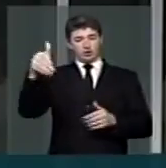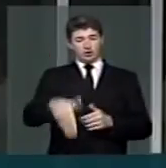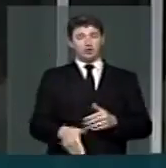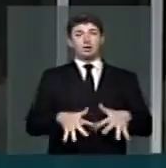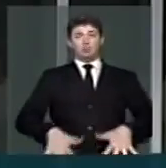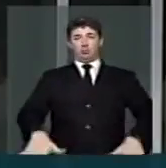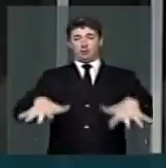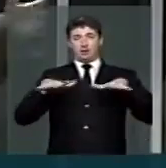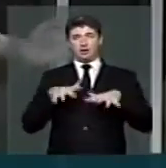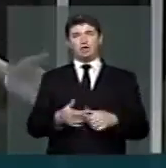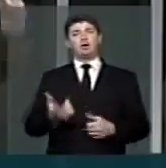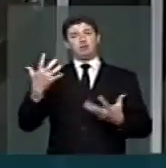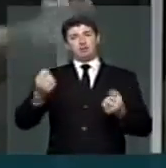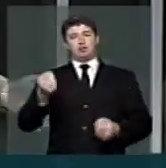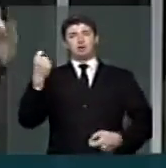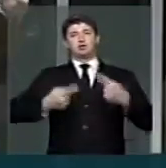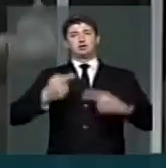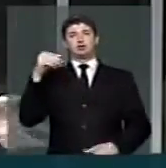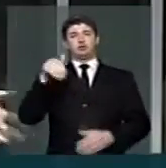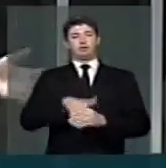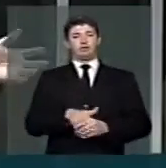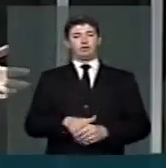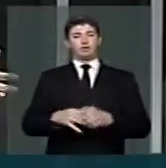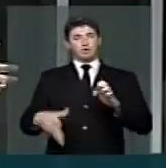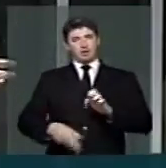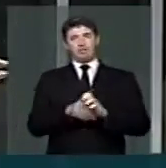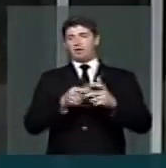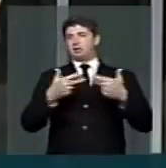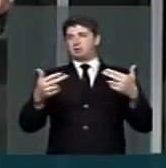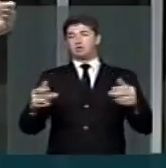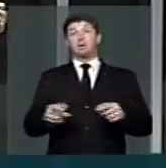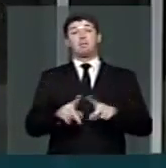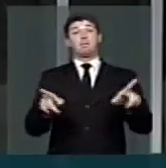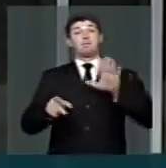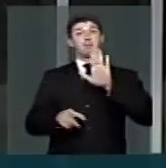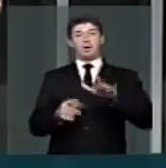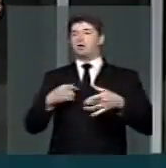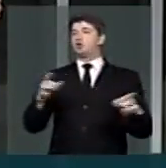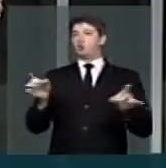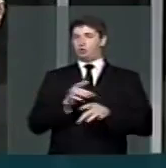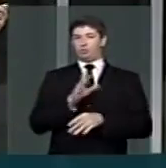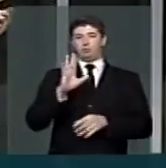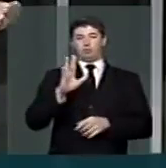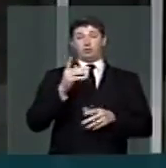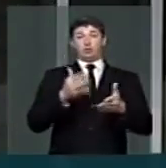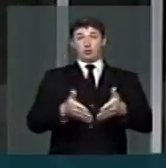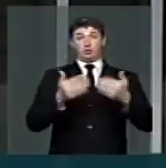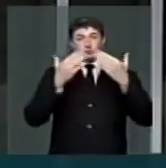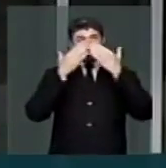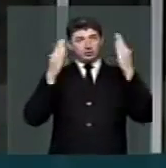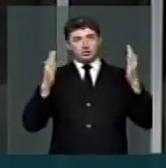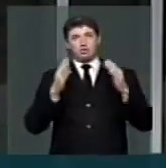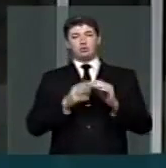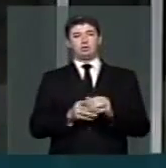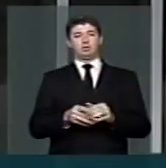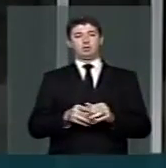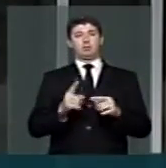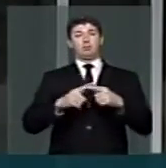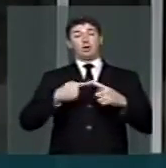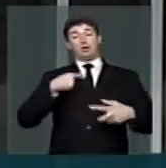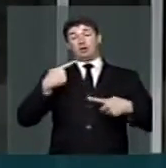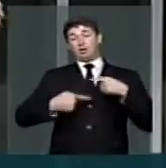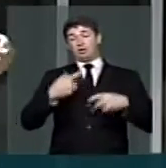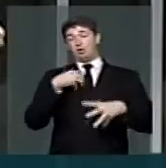para o plenário e discutirmos, votarmos, emendarmos. Mas também estou pronto, quero pedir publicamente, por tudo que acumulei neste